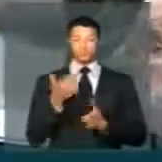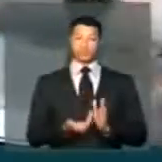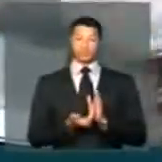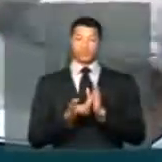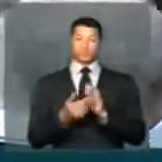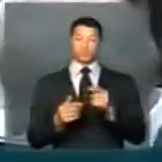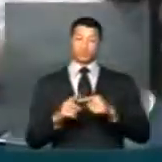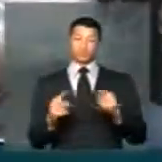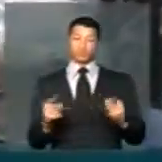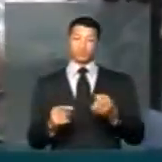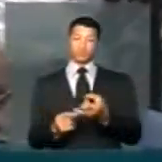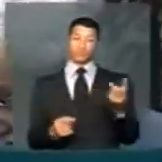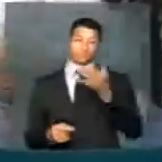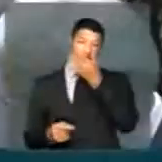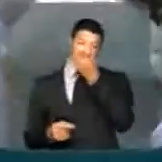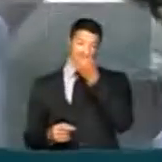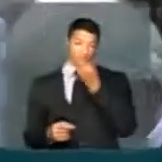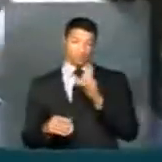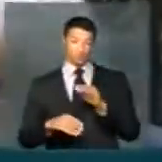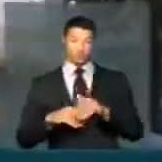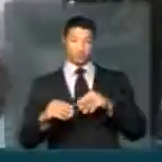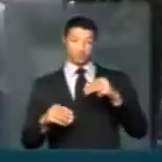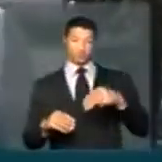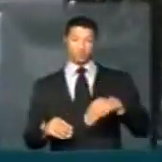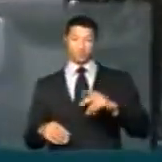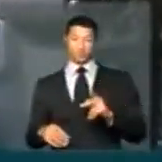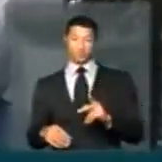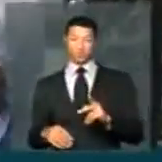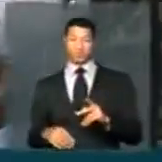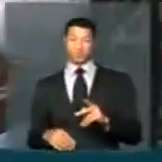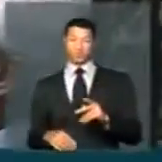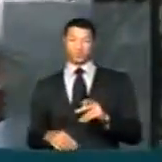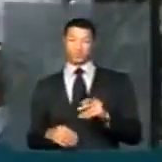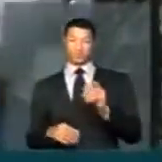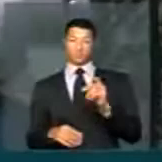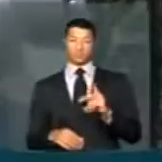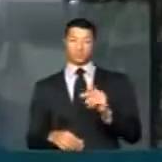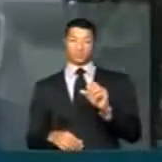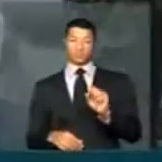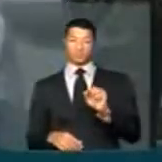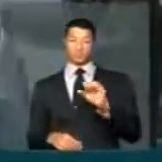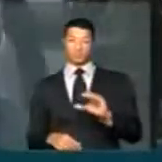casa. Mas enquanto, em relação à medida provisória, o PSC